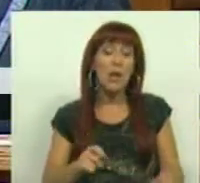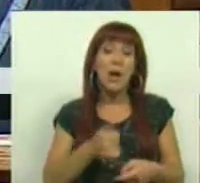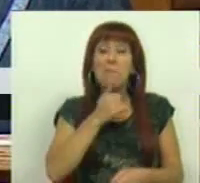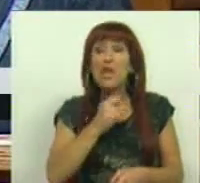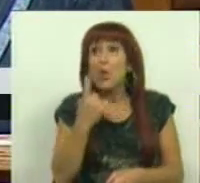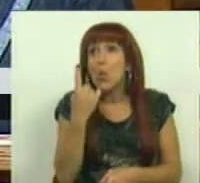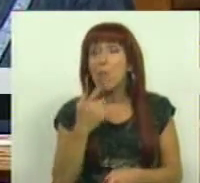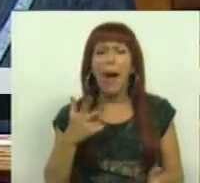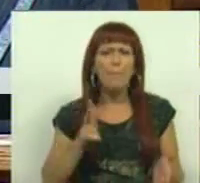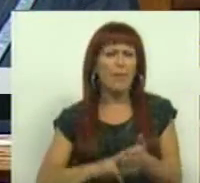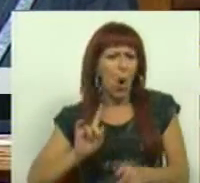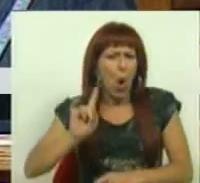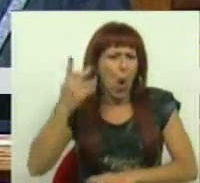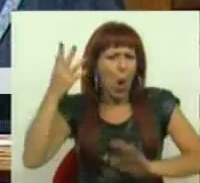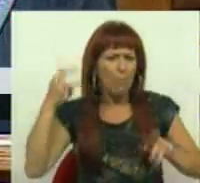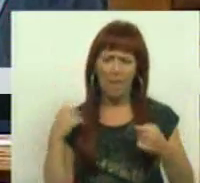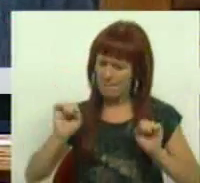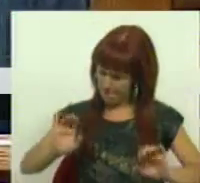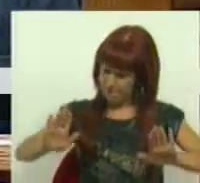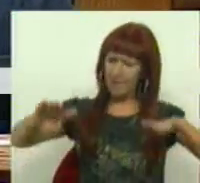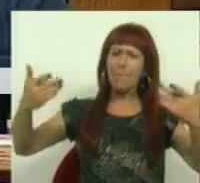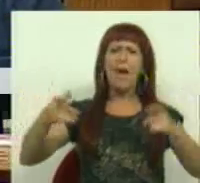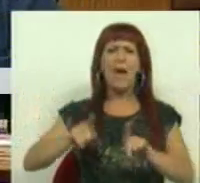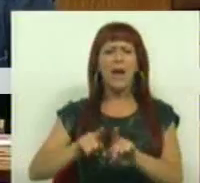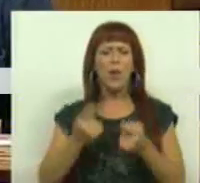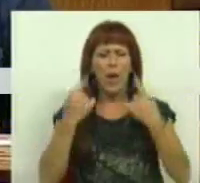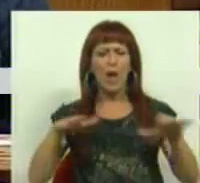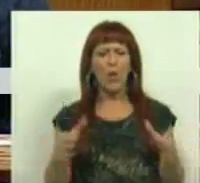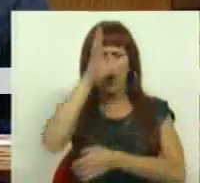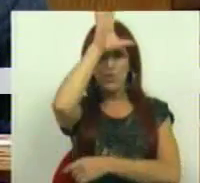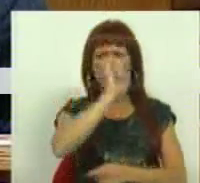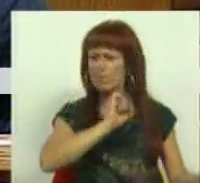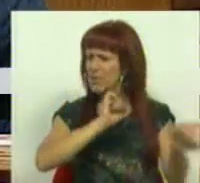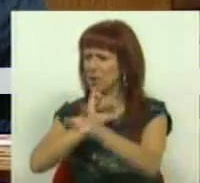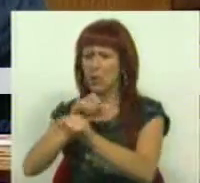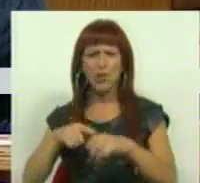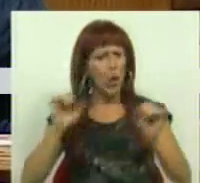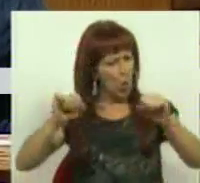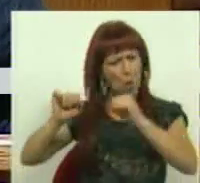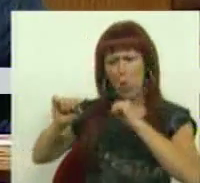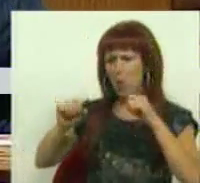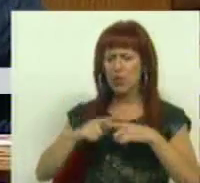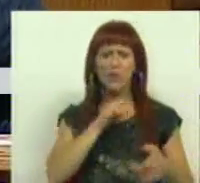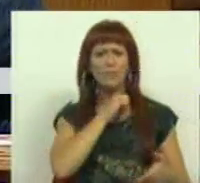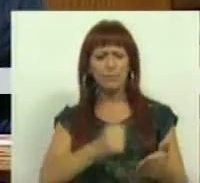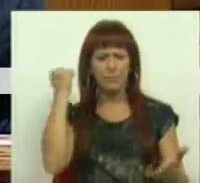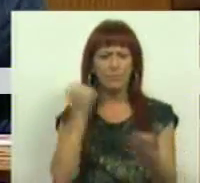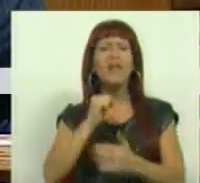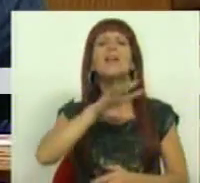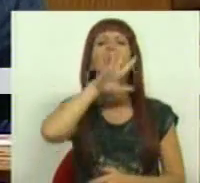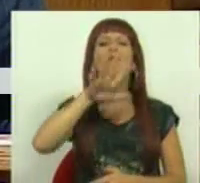medida seria aprovada sem passar em Conselho de Ministros com a concordância de um visto